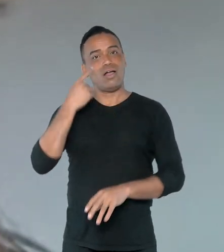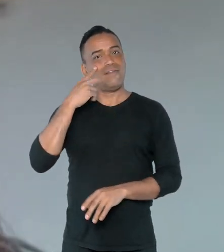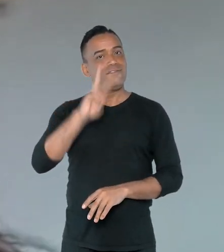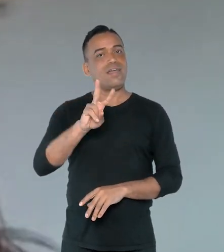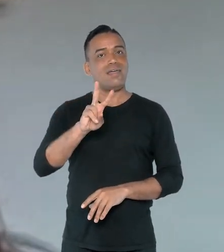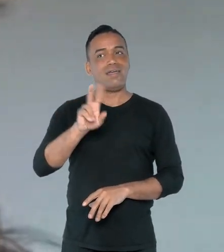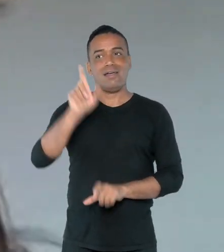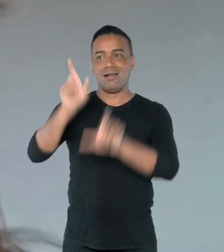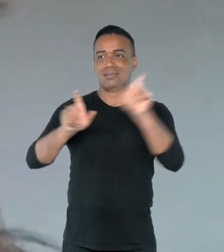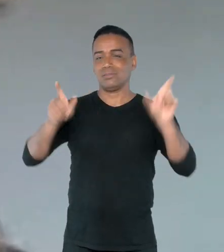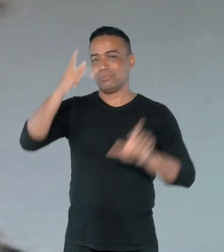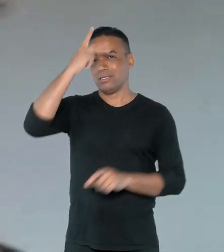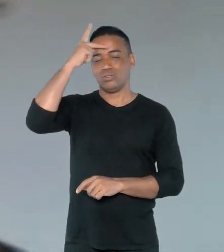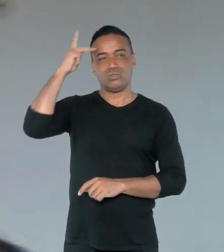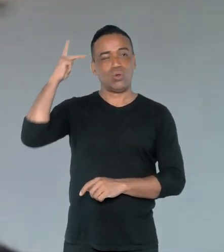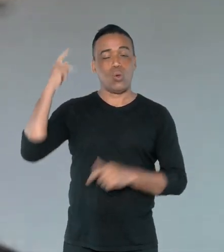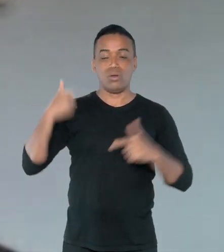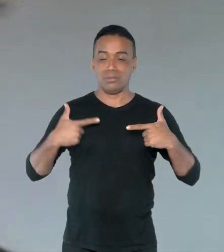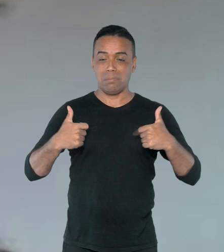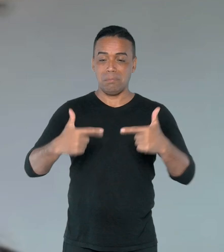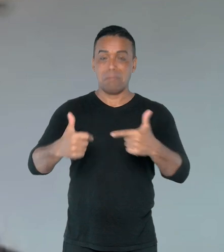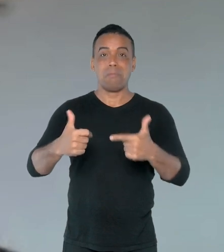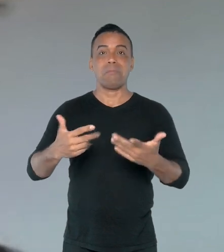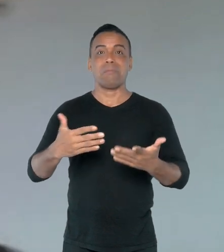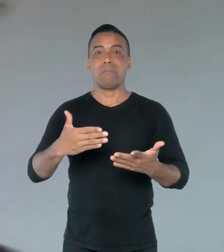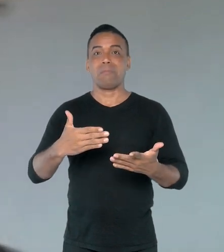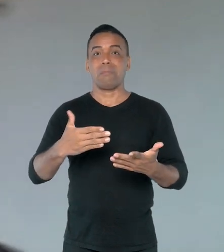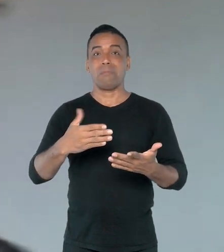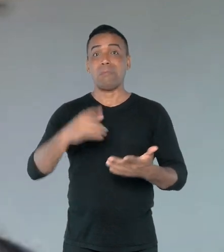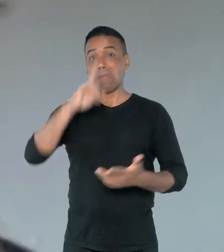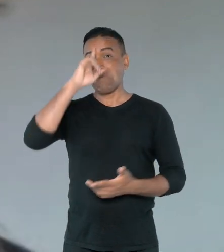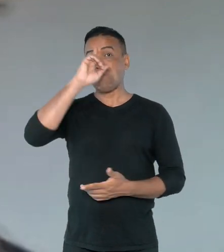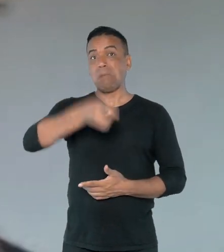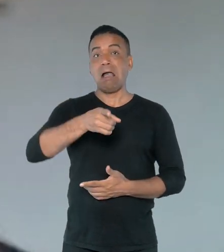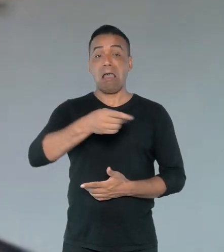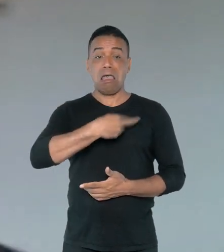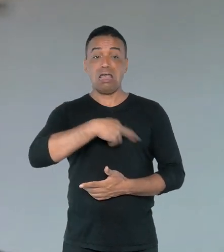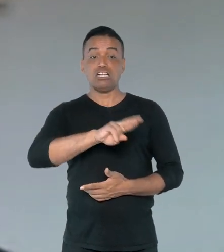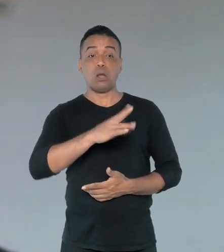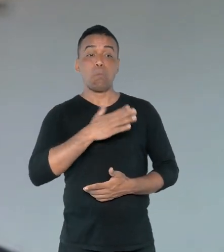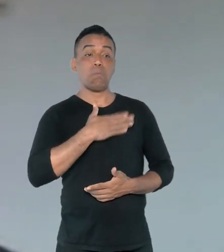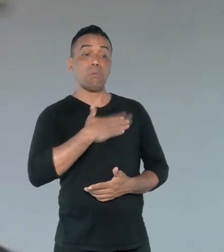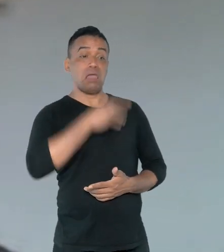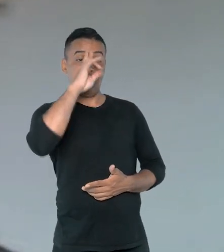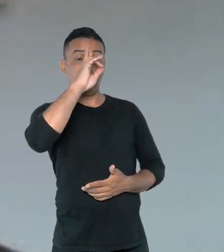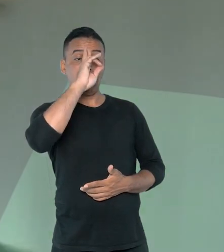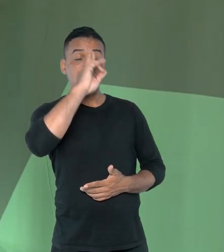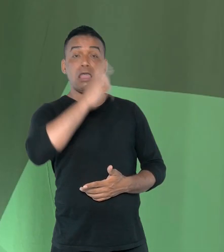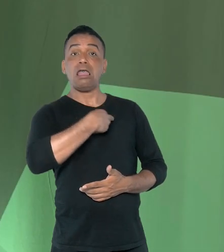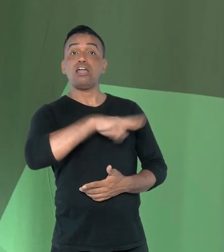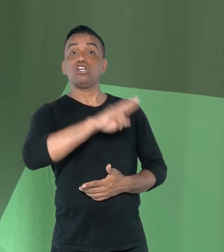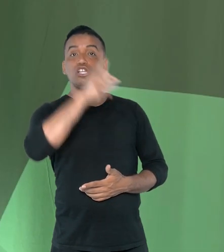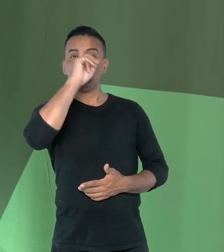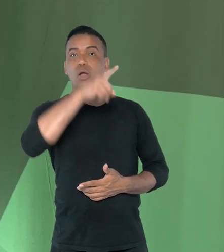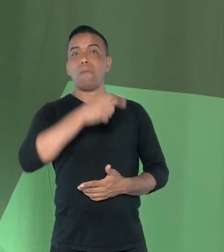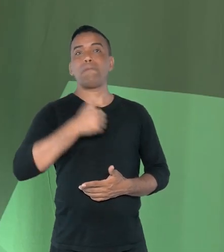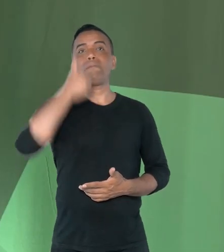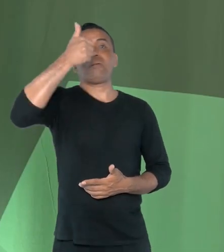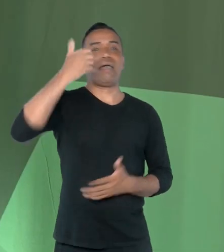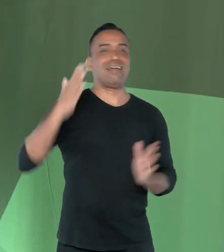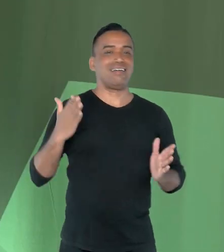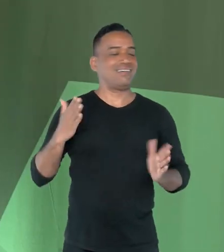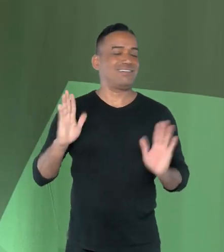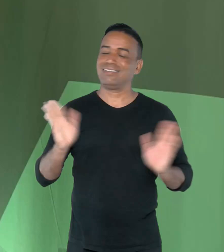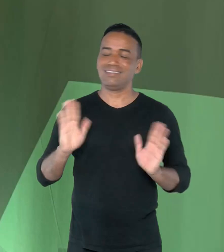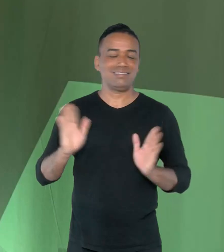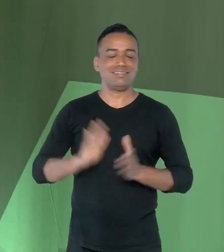pessoas tentando colocar a sua religião sobre outras, né? Ontem, recentemente, já